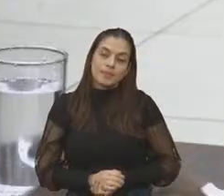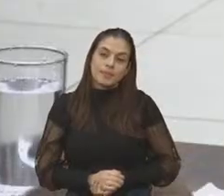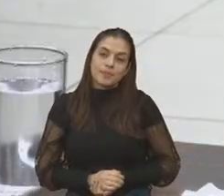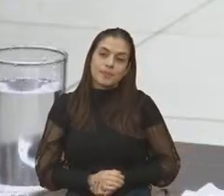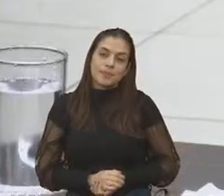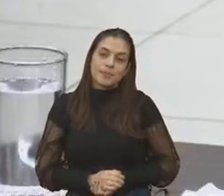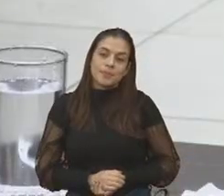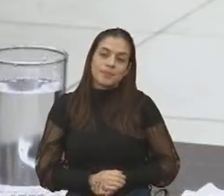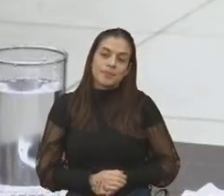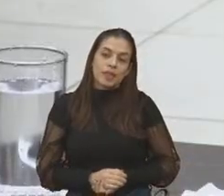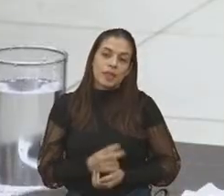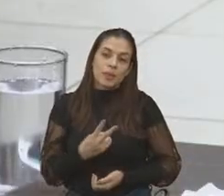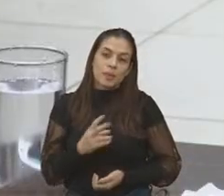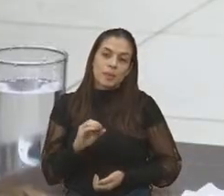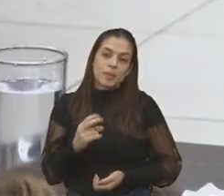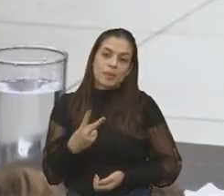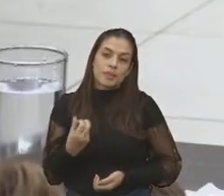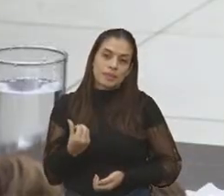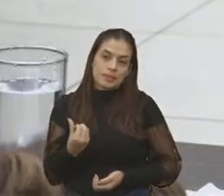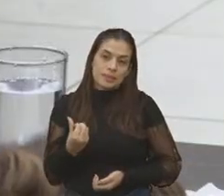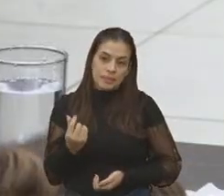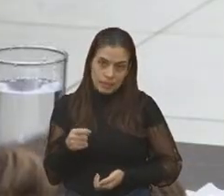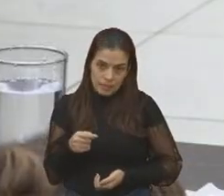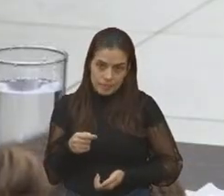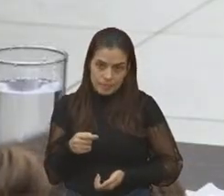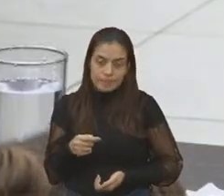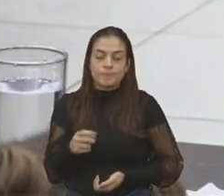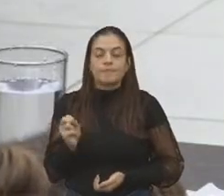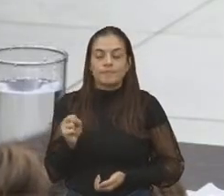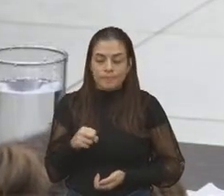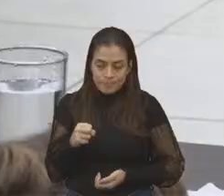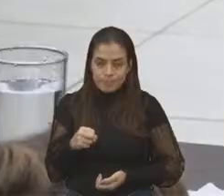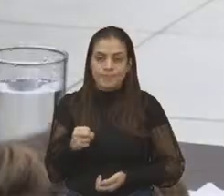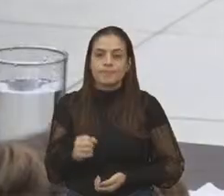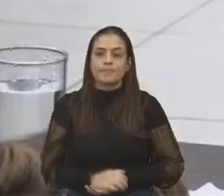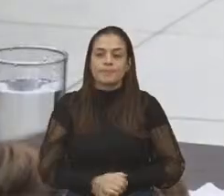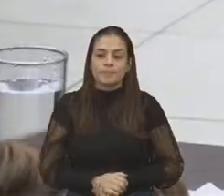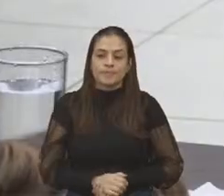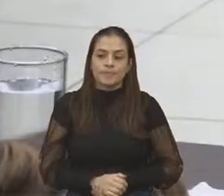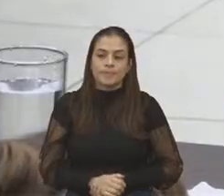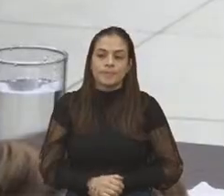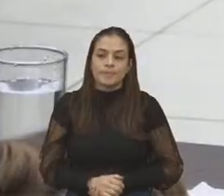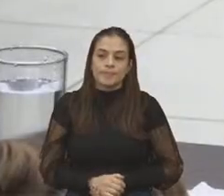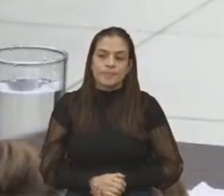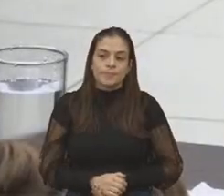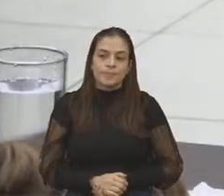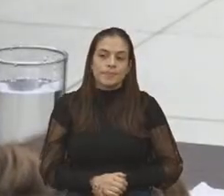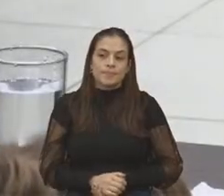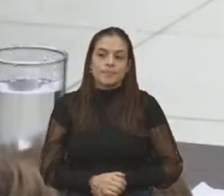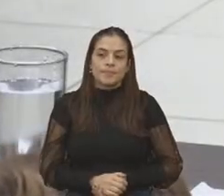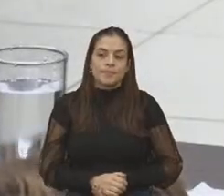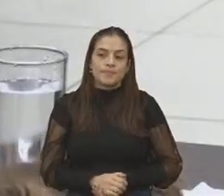Isso aí sai em 2026. Sim. Sim, né?